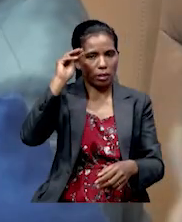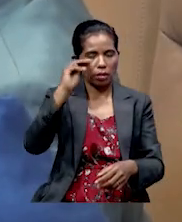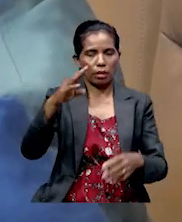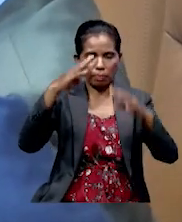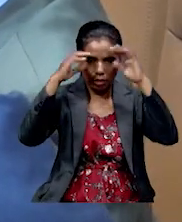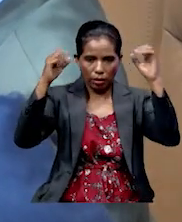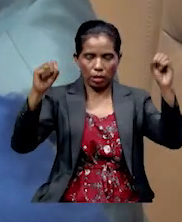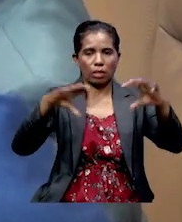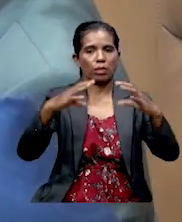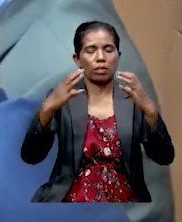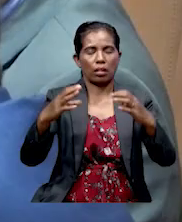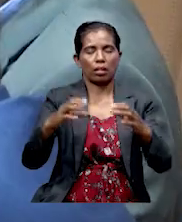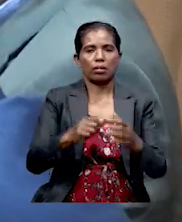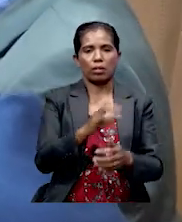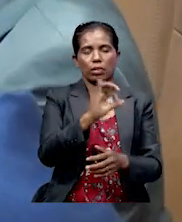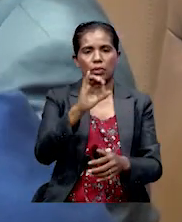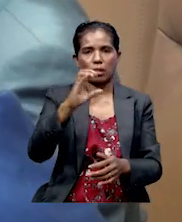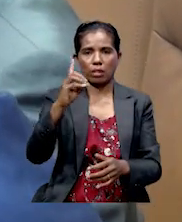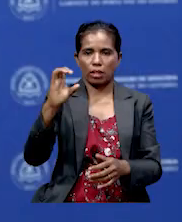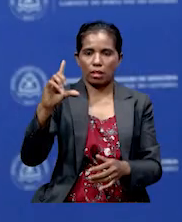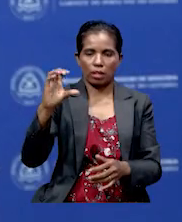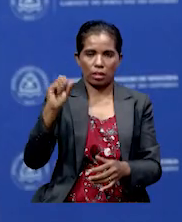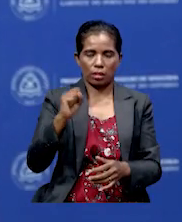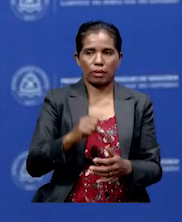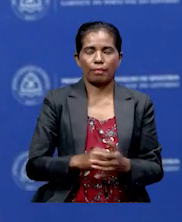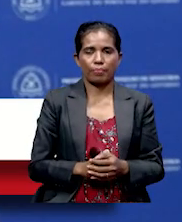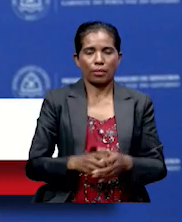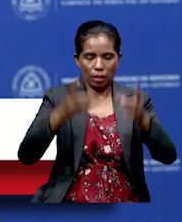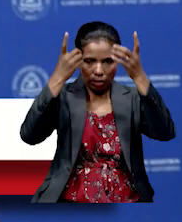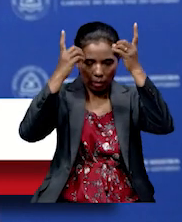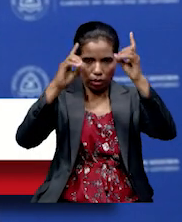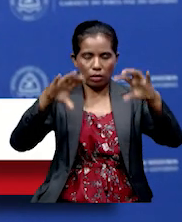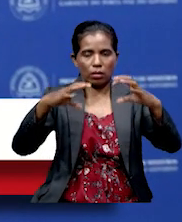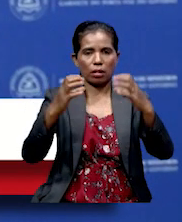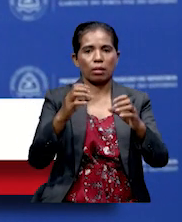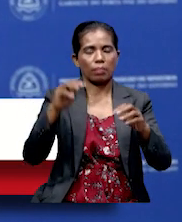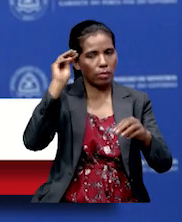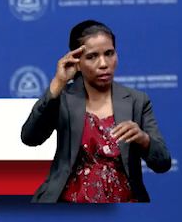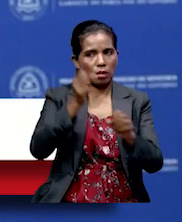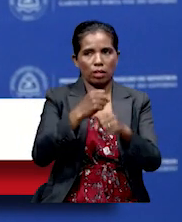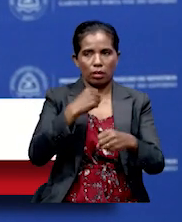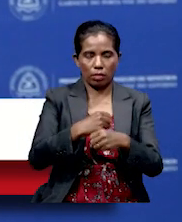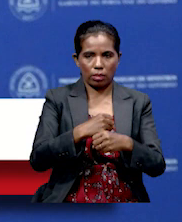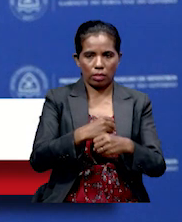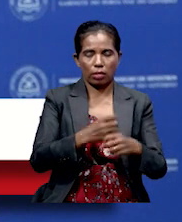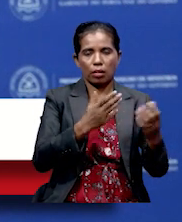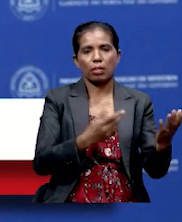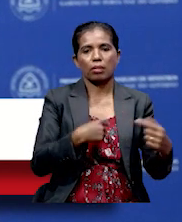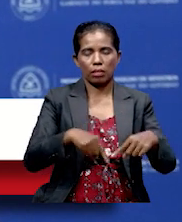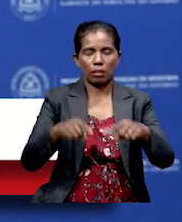Presidência, Conselho Ministro, Fidelis Manuel Leite Magalhães. Bem, a decisão do meu Conselho Ministro, halo, vai a delegação do meu governo